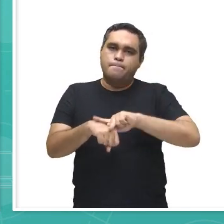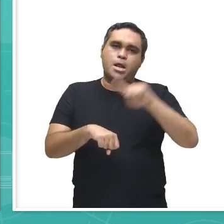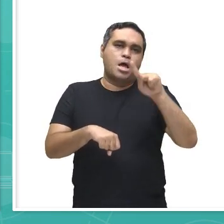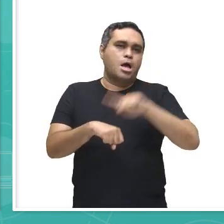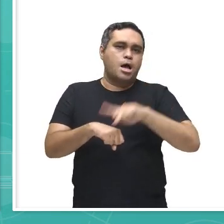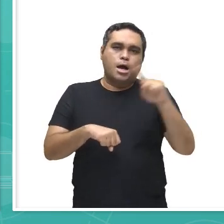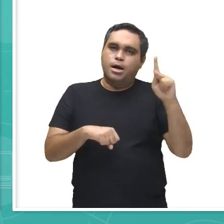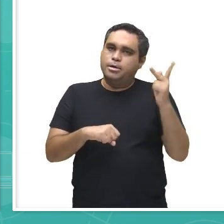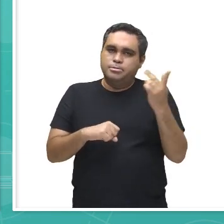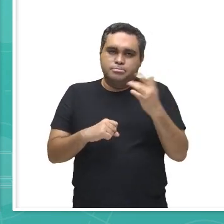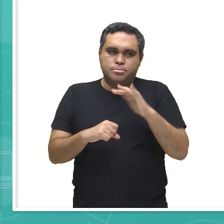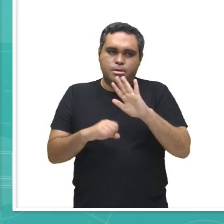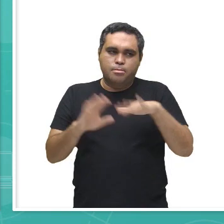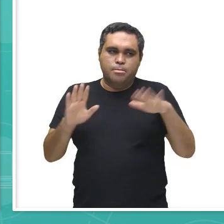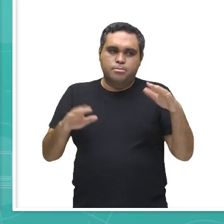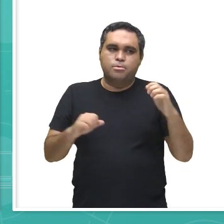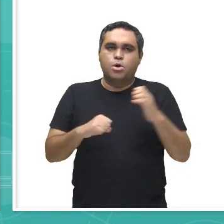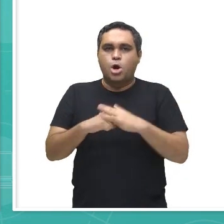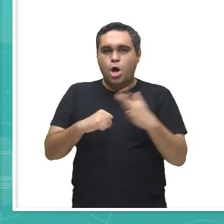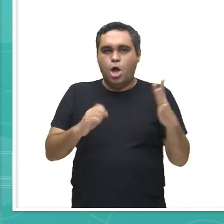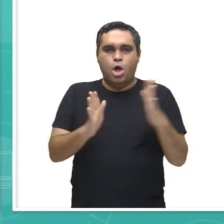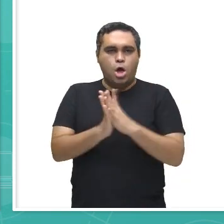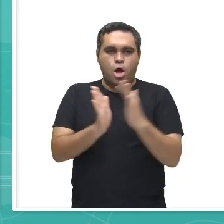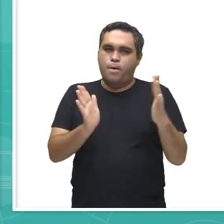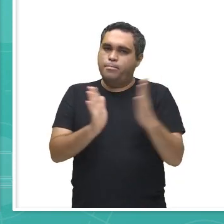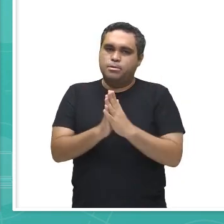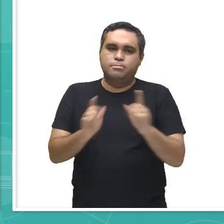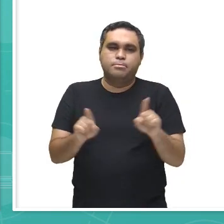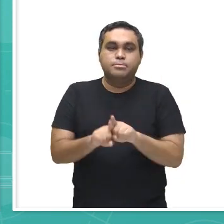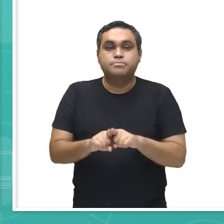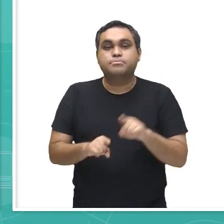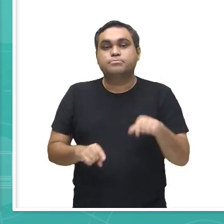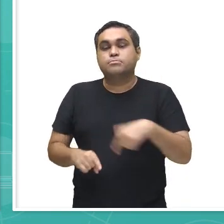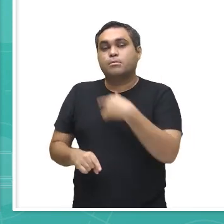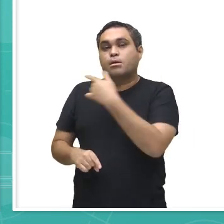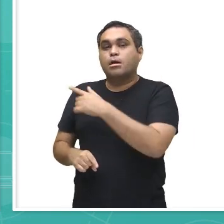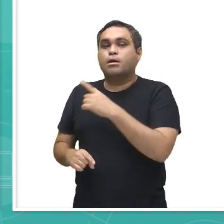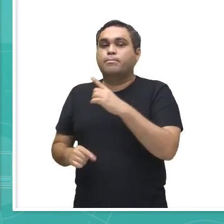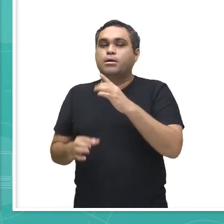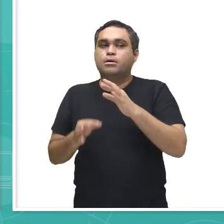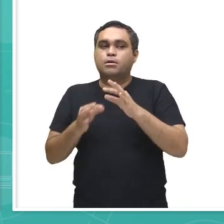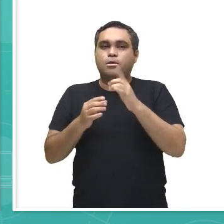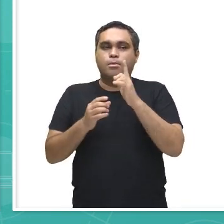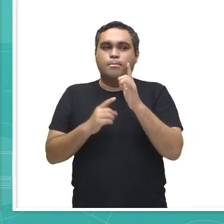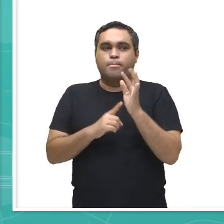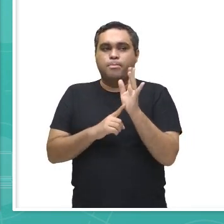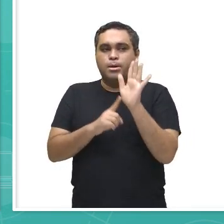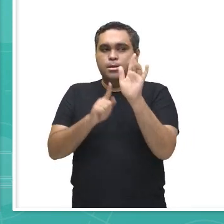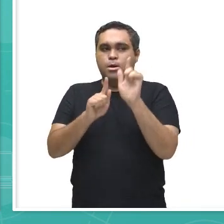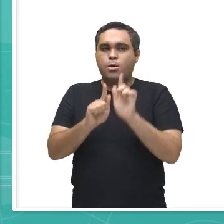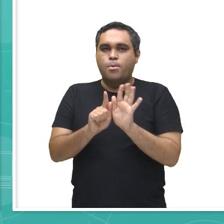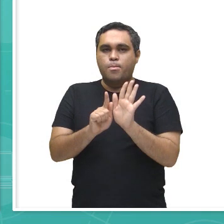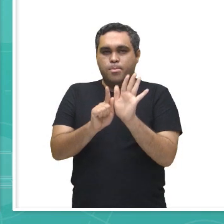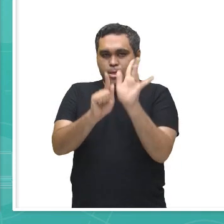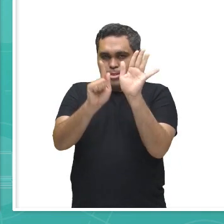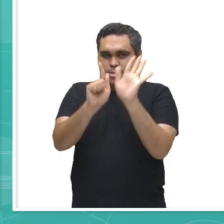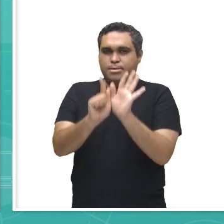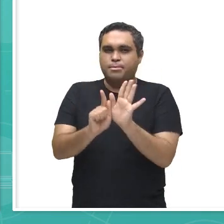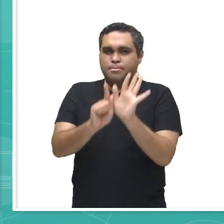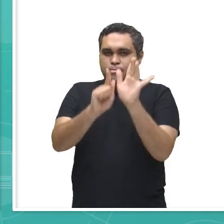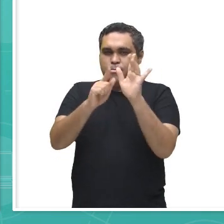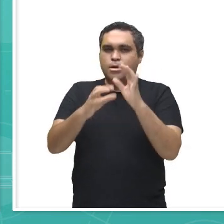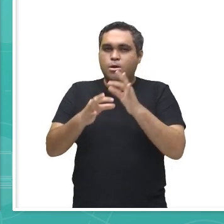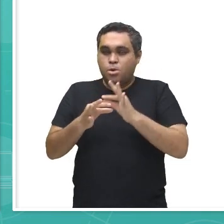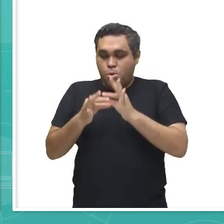gases, como por exemplo aqui, ó, quando estamos enchendo um balão, a gente enche esse balão por um